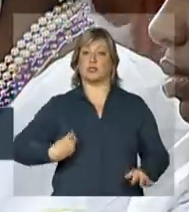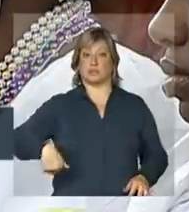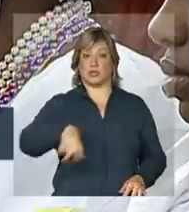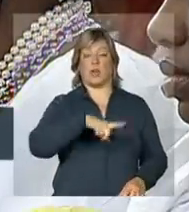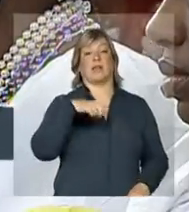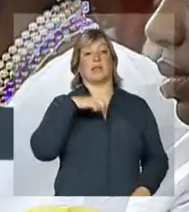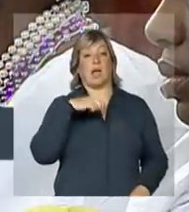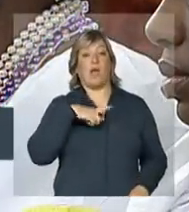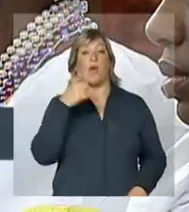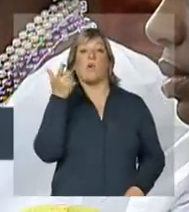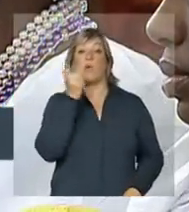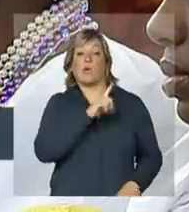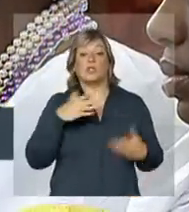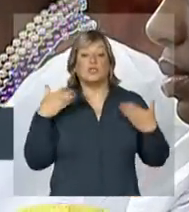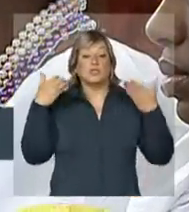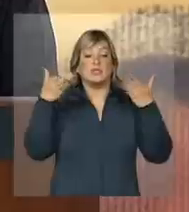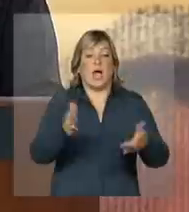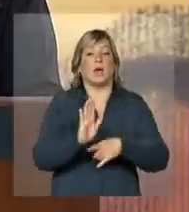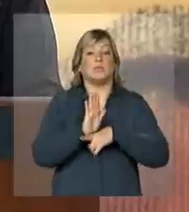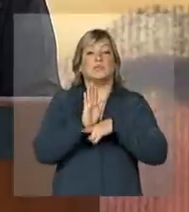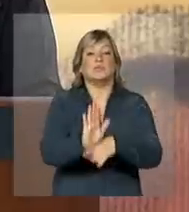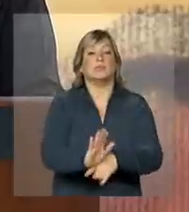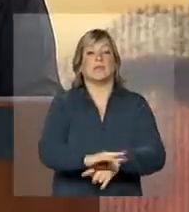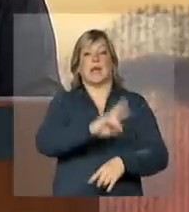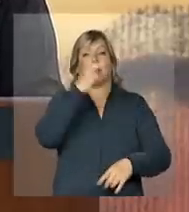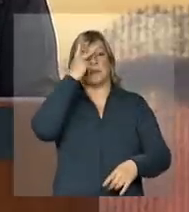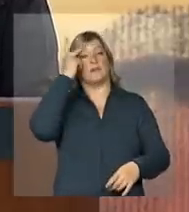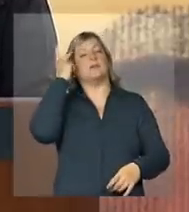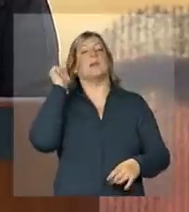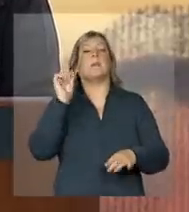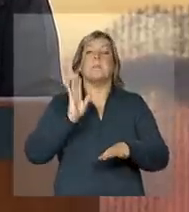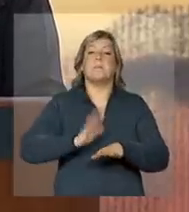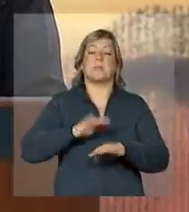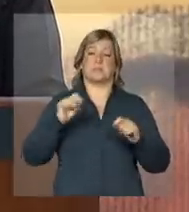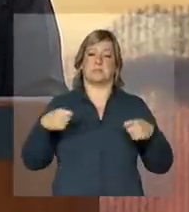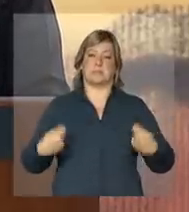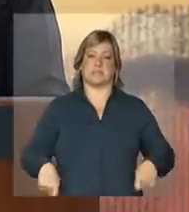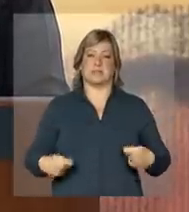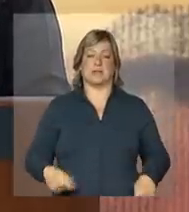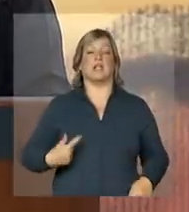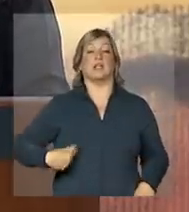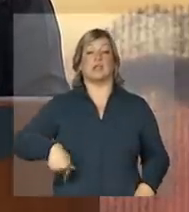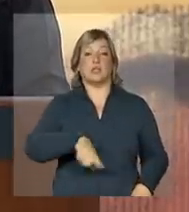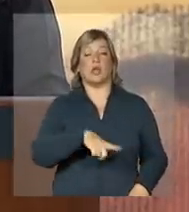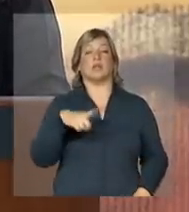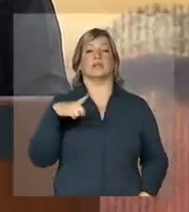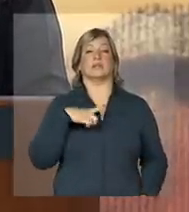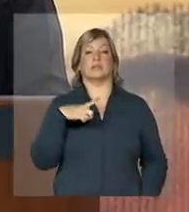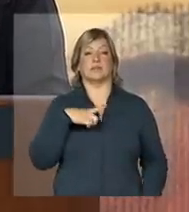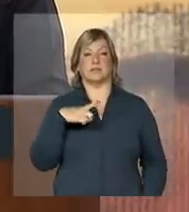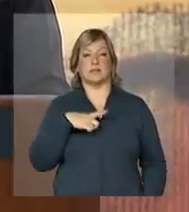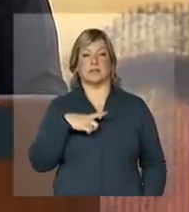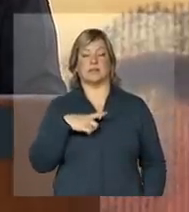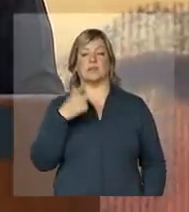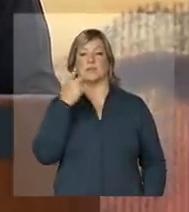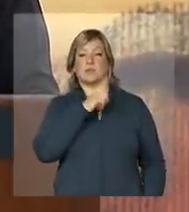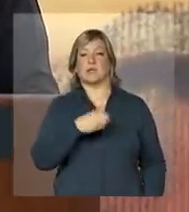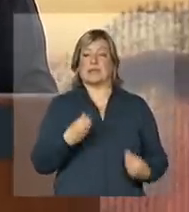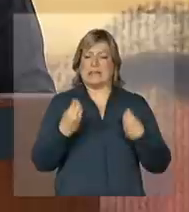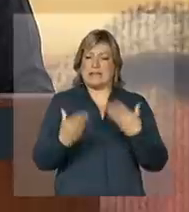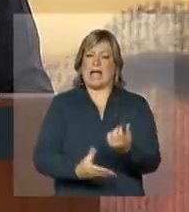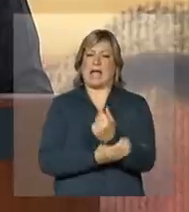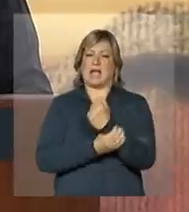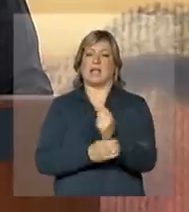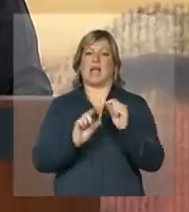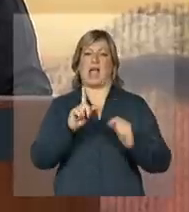conseguido chegar na população que mais precisa revela que nós temos eh garantido uma